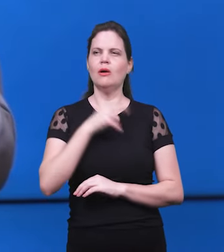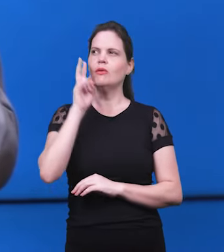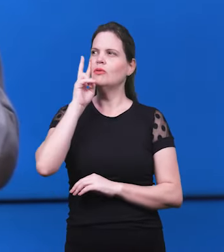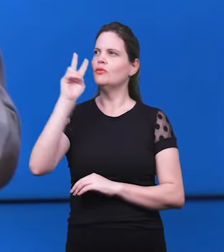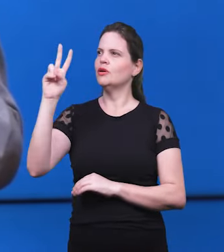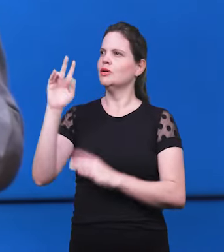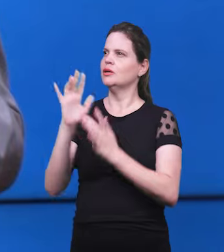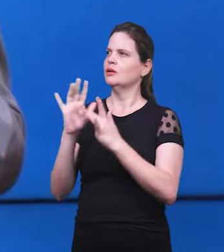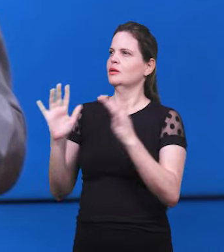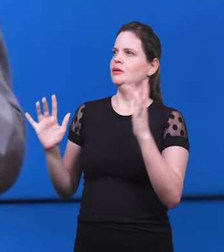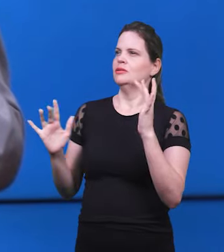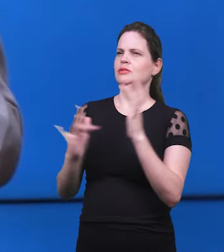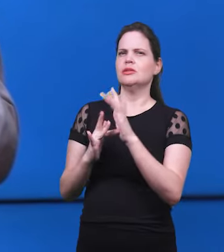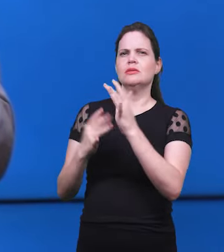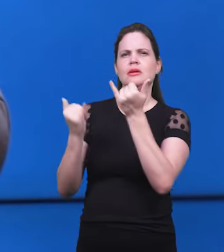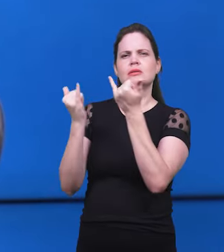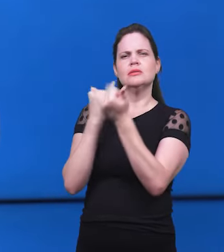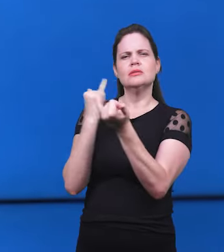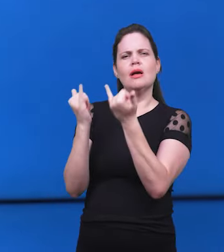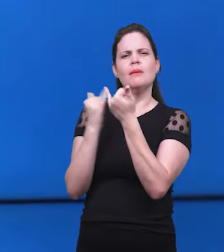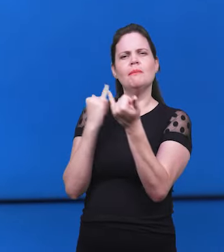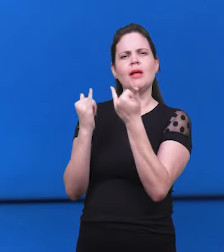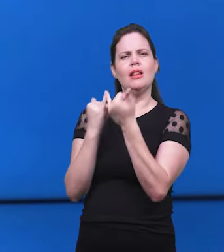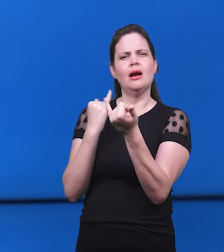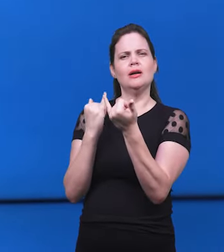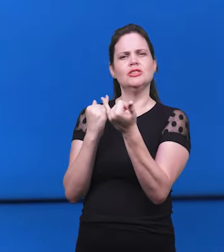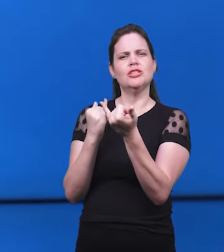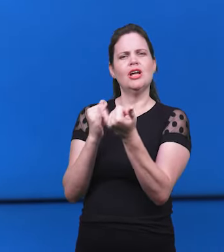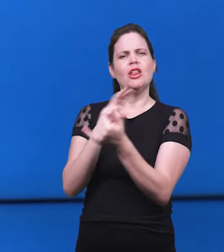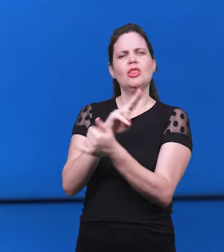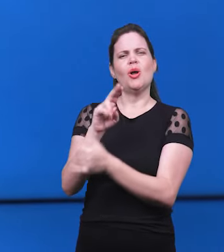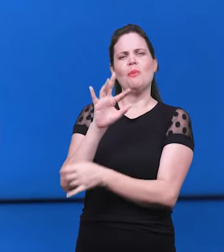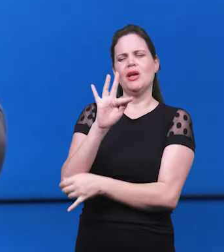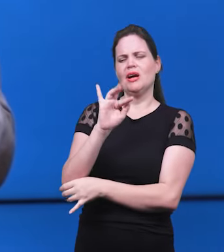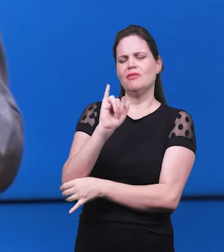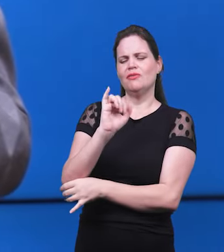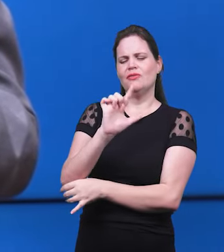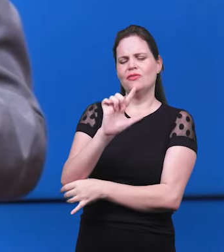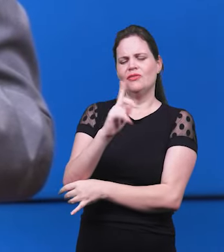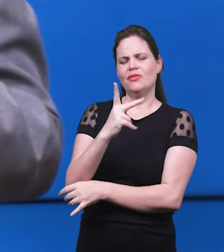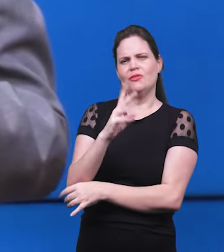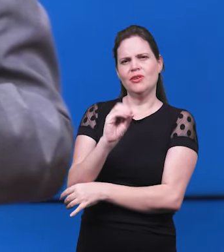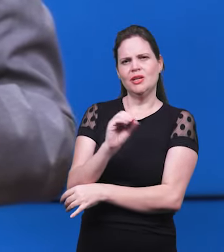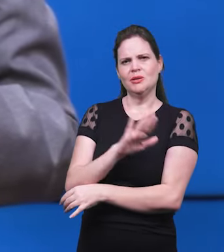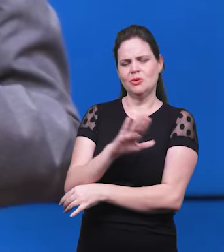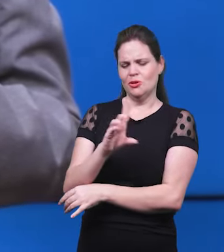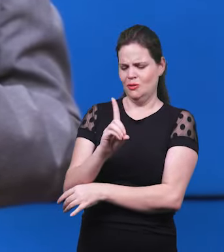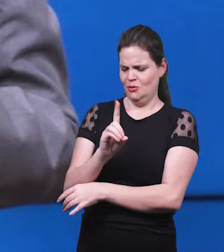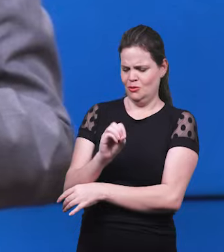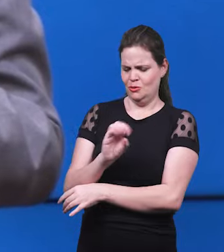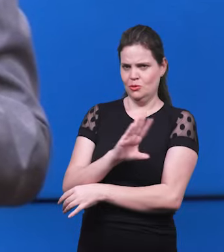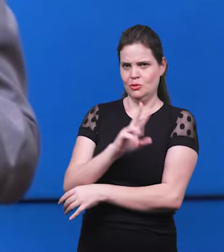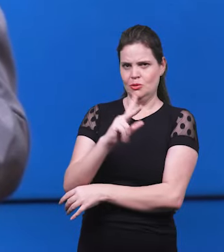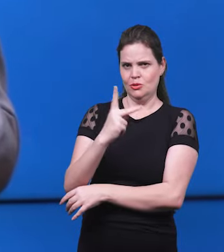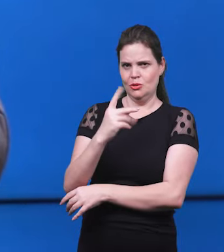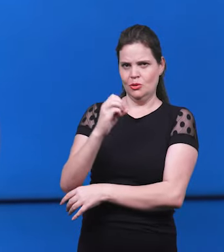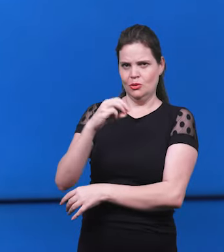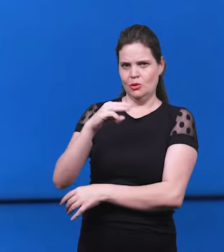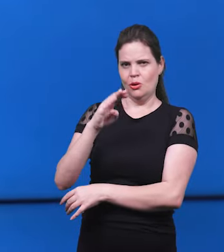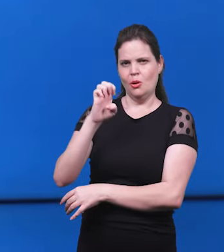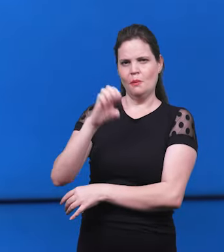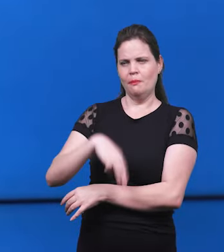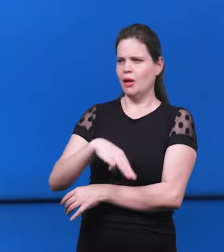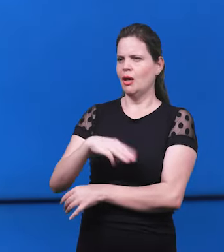Jesus como semelhante ao Filho do Homem, ou seja, ele viu a semelhança daquele que ele olhava ali no meio dos